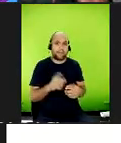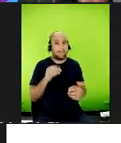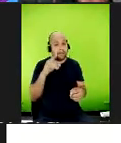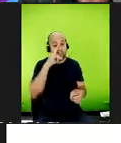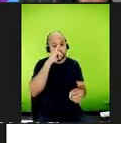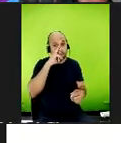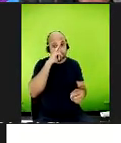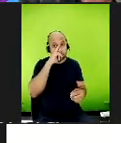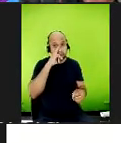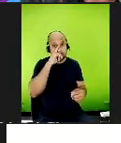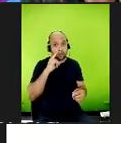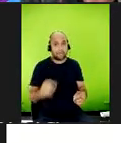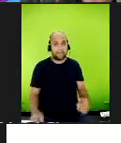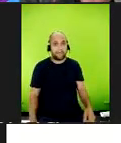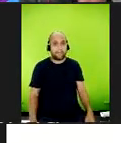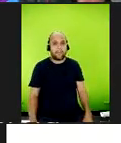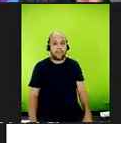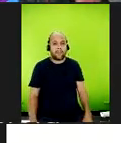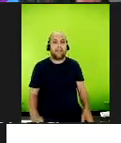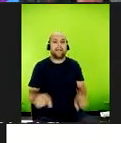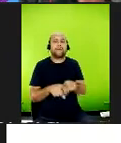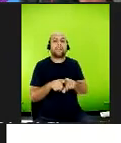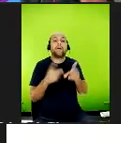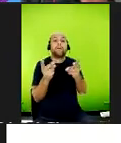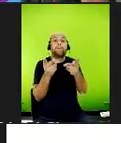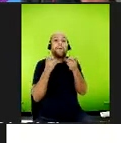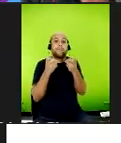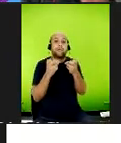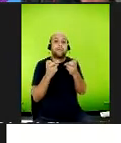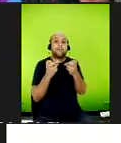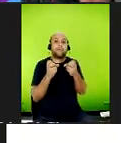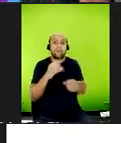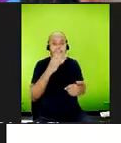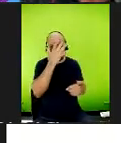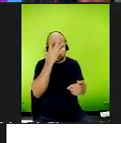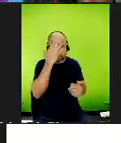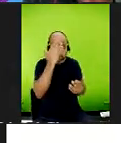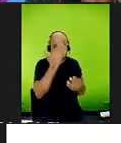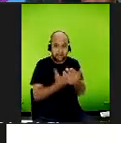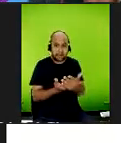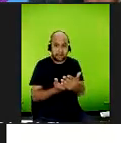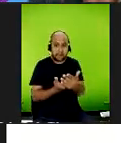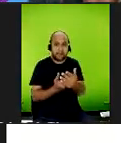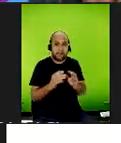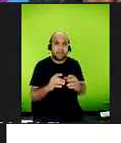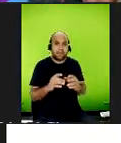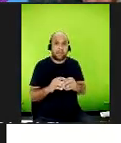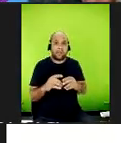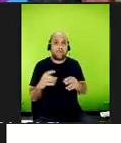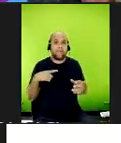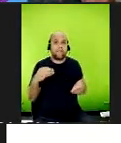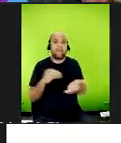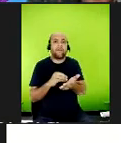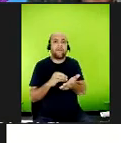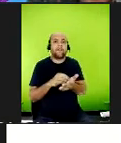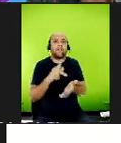A Bege percepção né quando as pessoas acreditem reforçar e o que tem base em fato aí eu falo homem de barba Moreno de